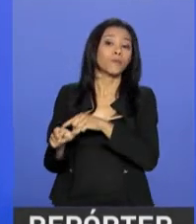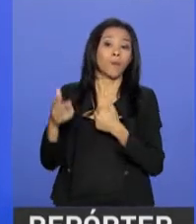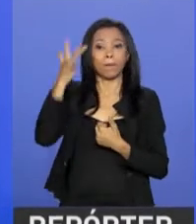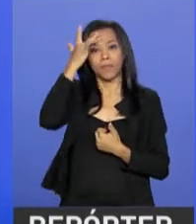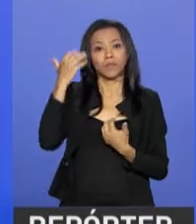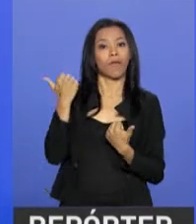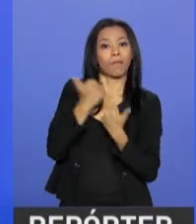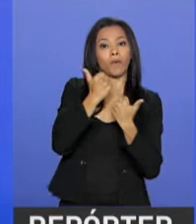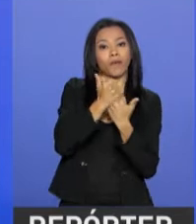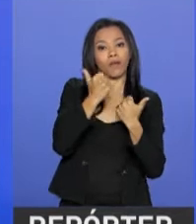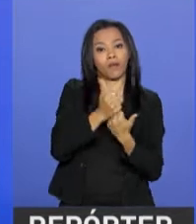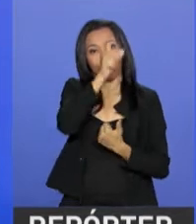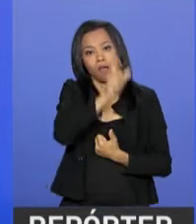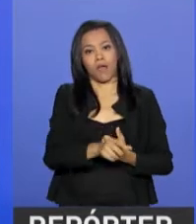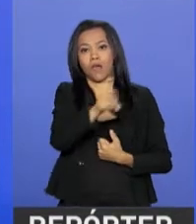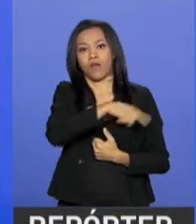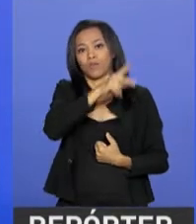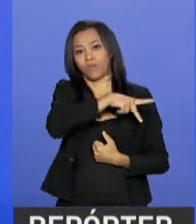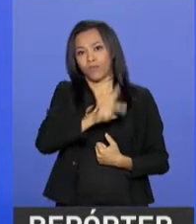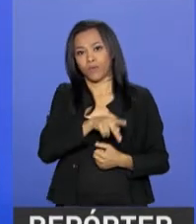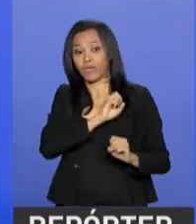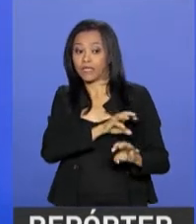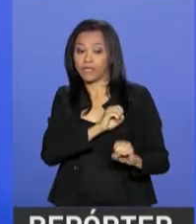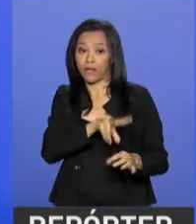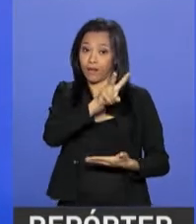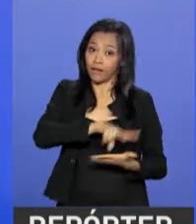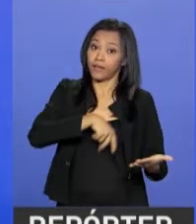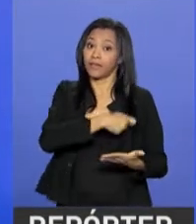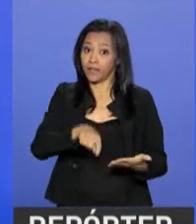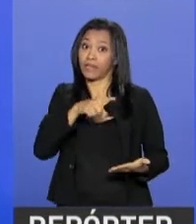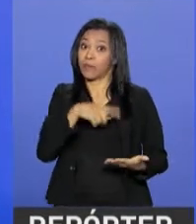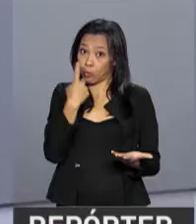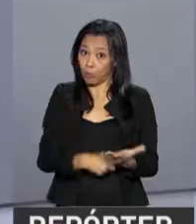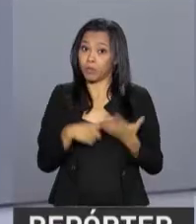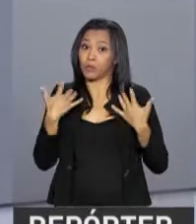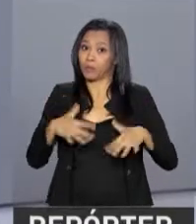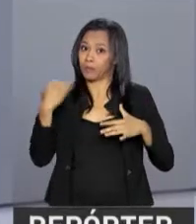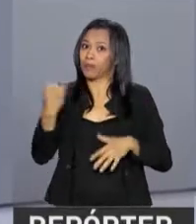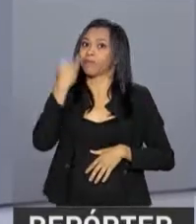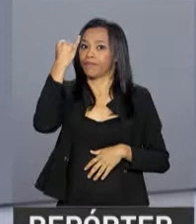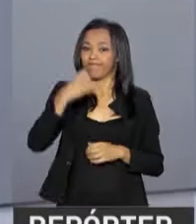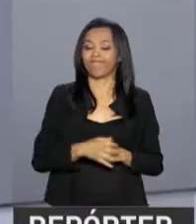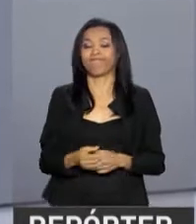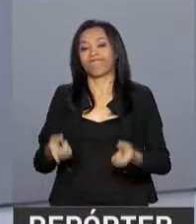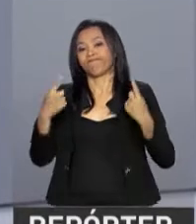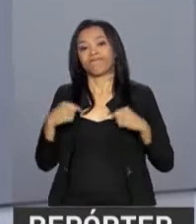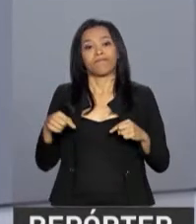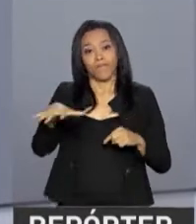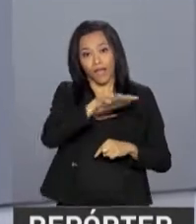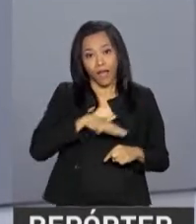os professores alfabetizadores nessa missão extremamente importante o setor público